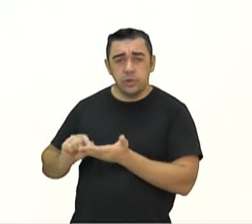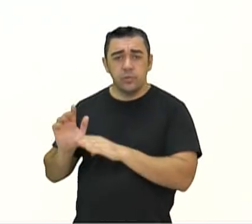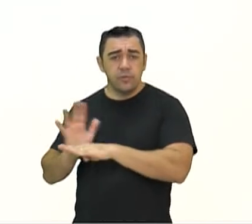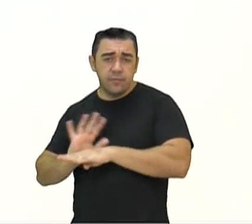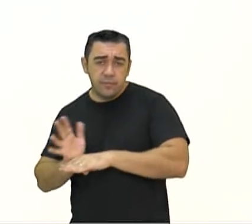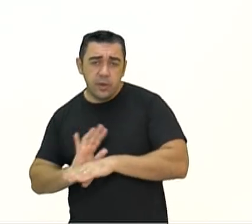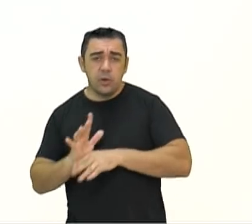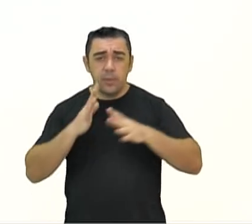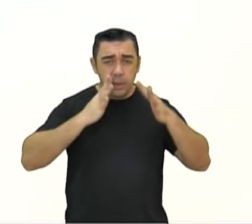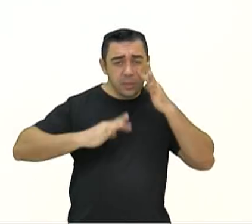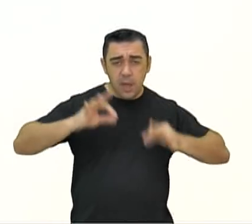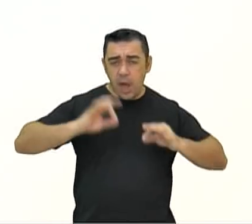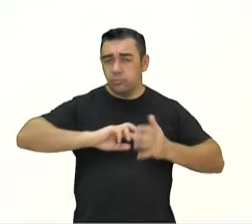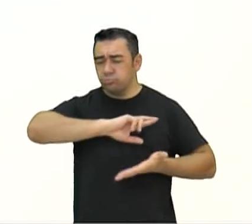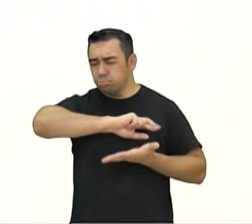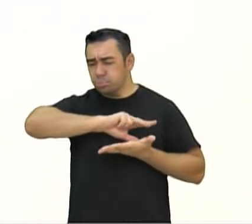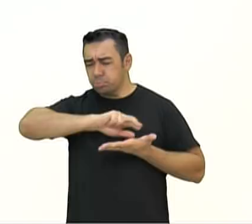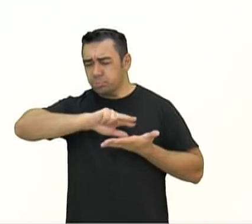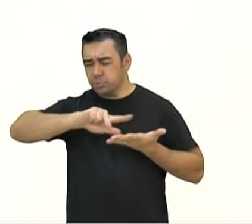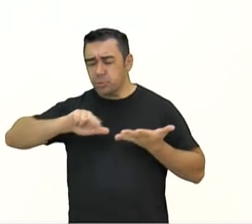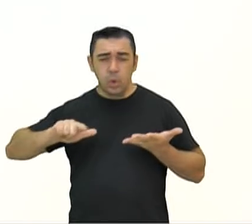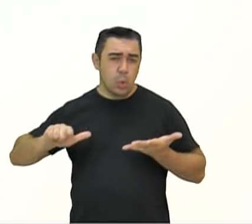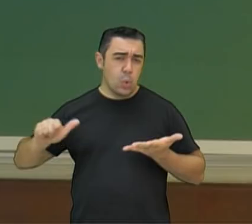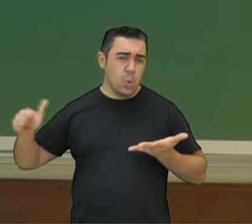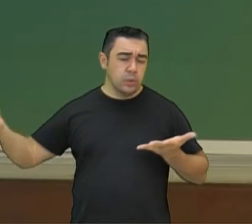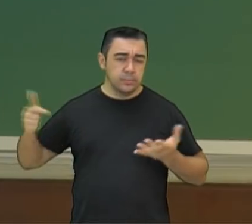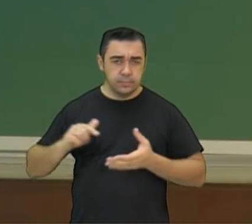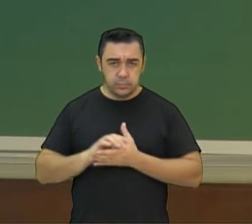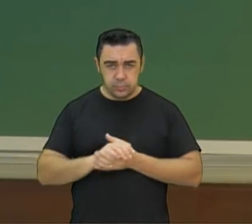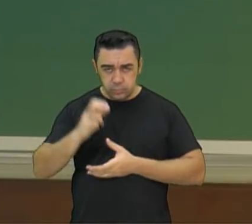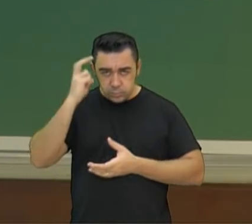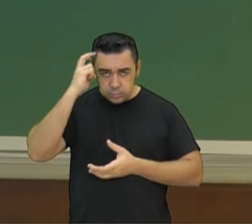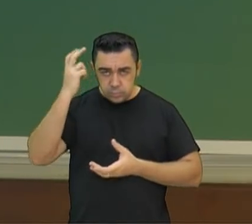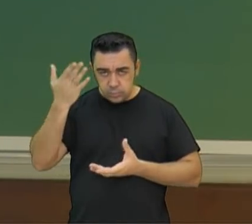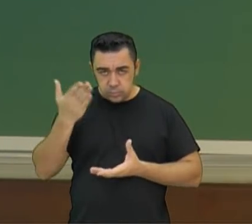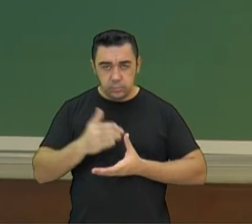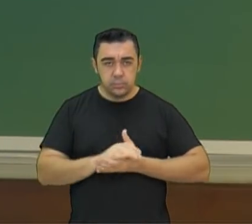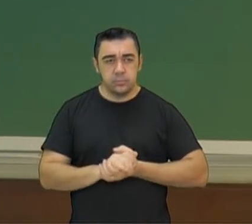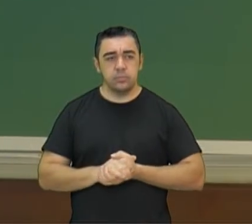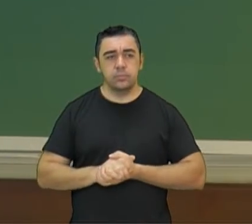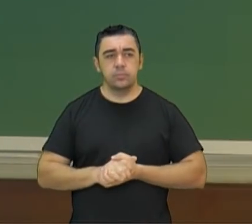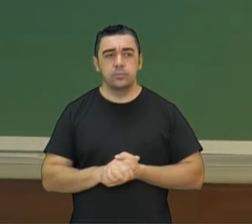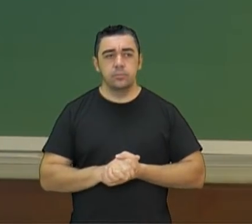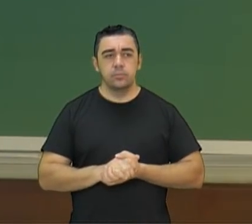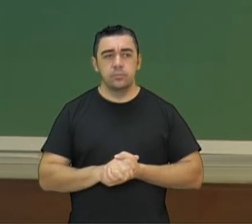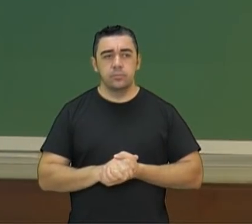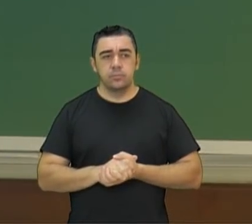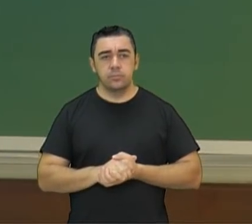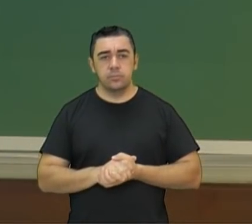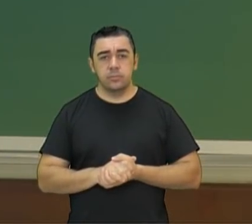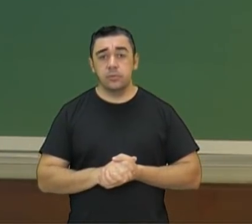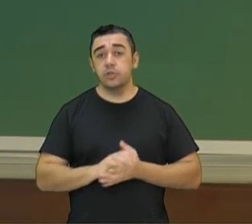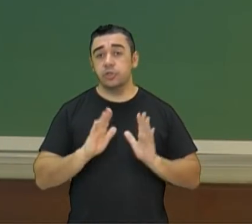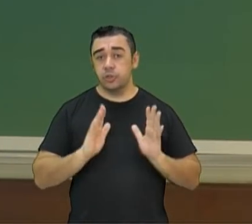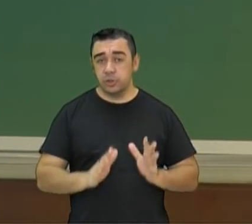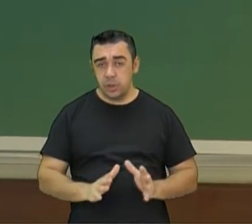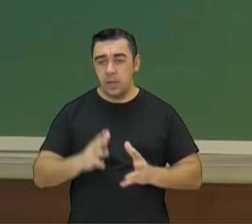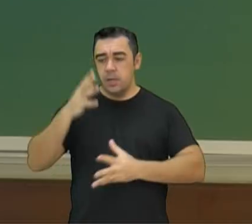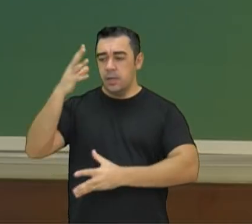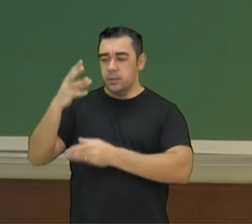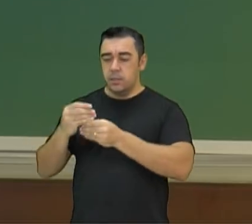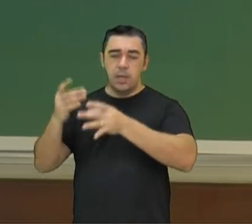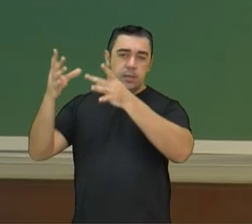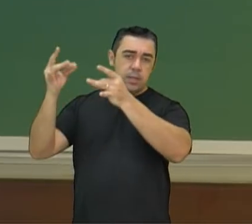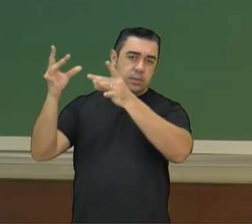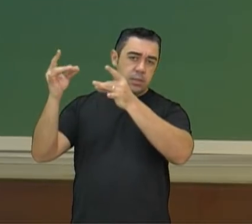de teatro, entre outros produtos culturais. Então, já a resenha descritiva, ela